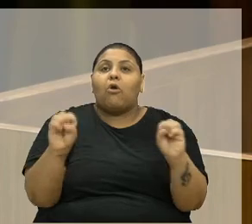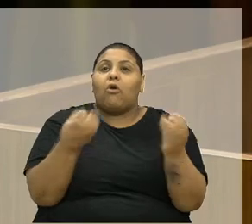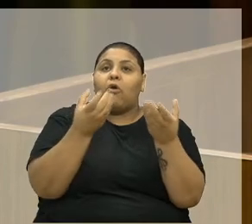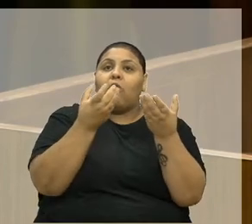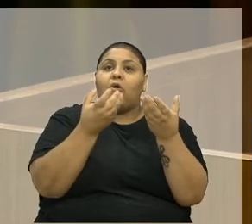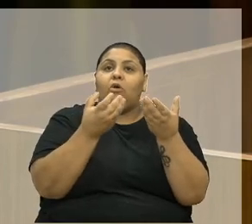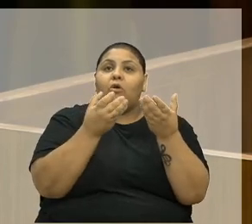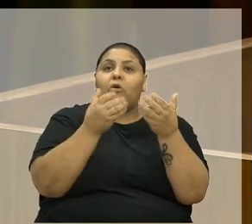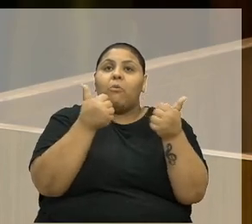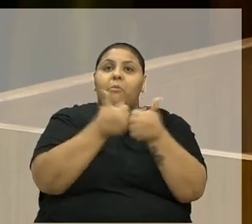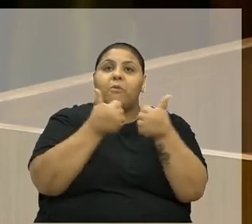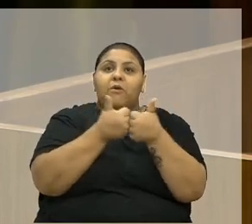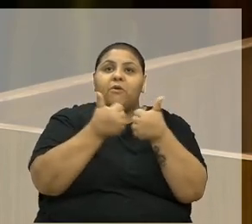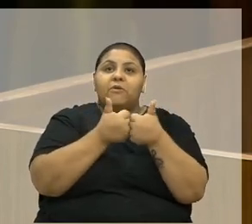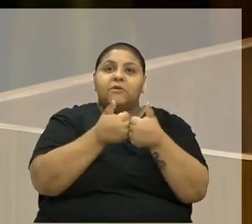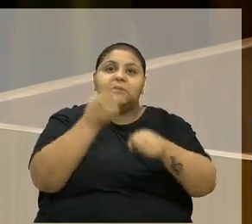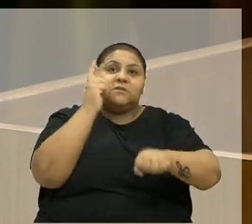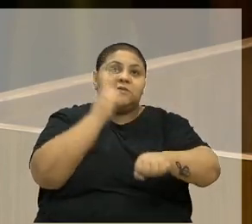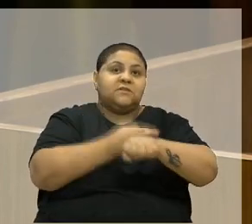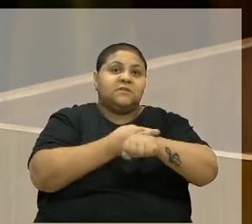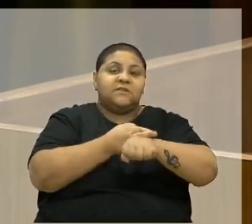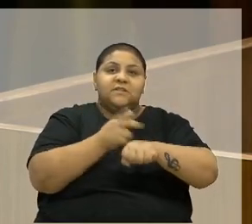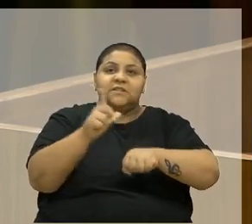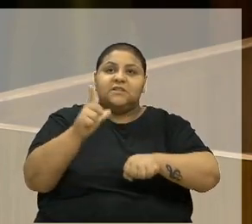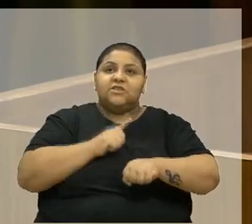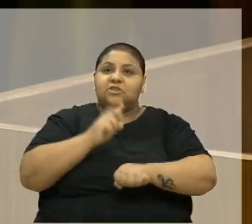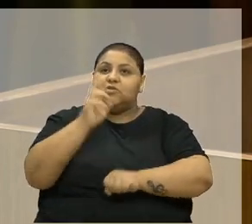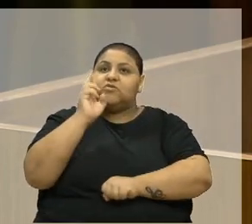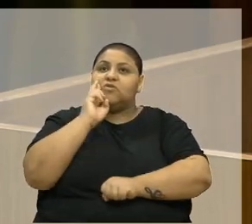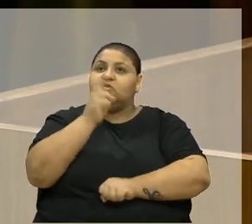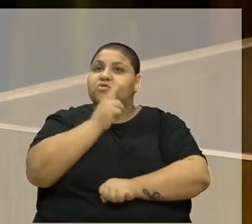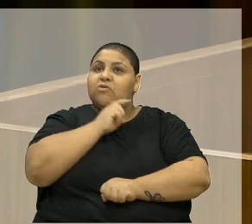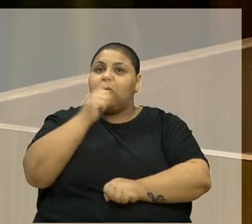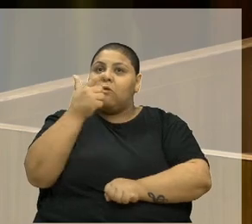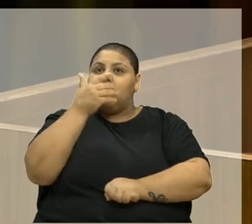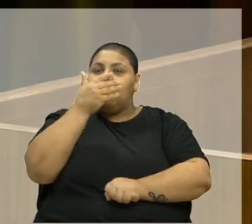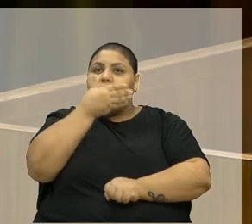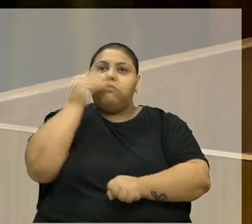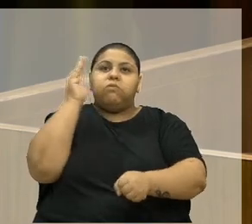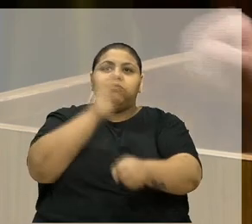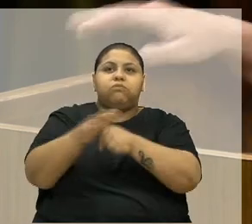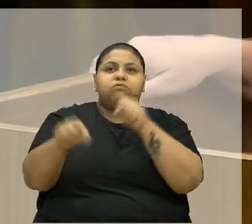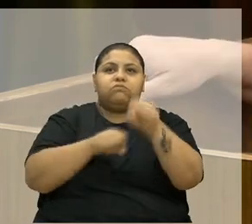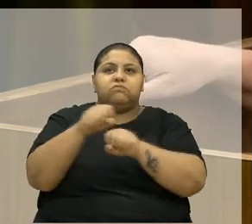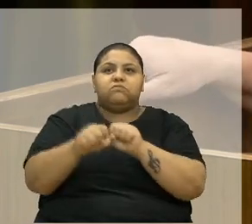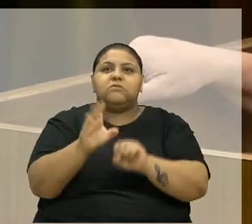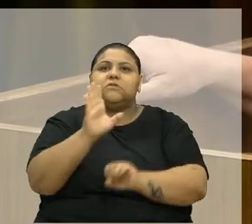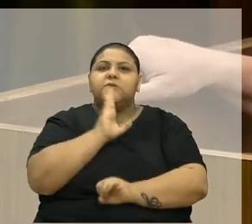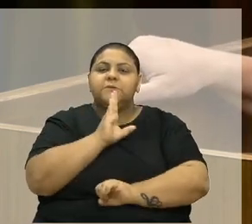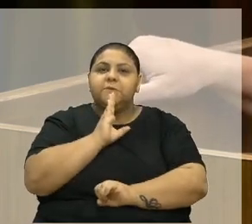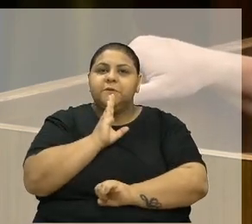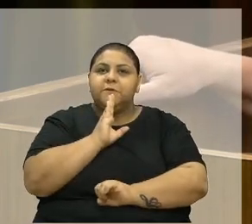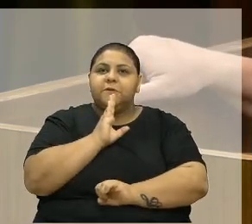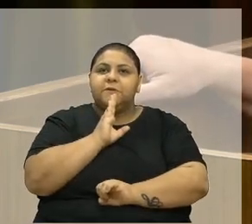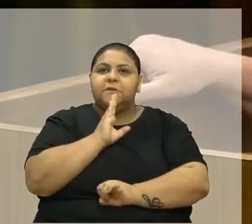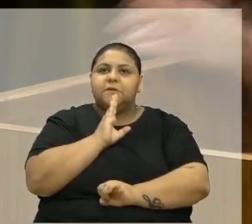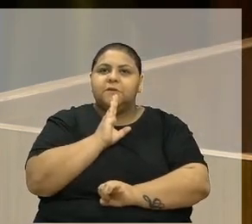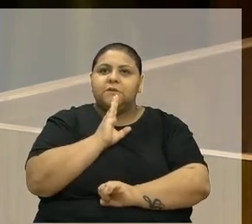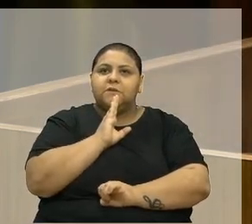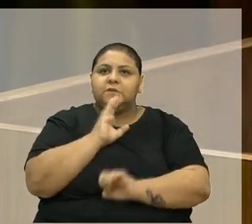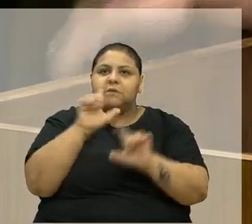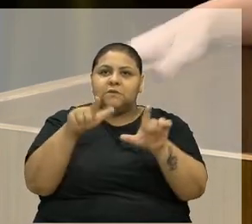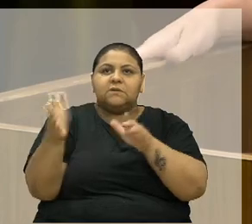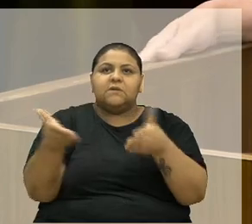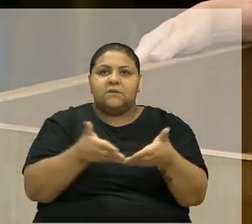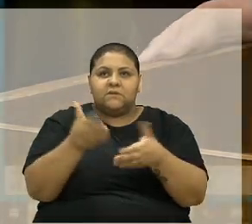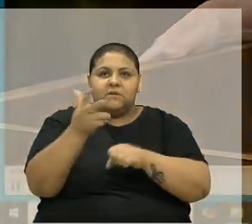próximo ao meio-dia tinha um restaurante lá que tava lotado de ciclistas né para conhecer esse esse espaço